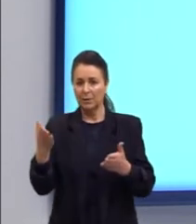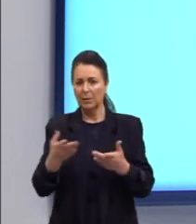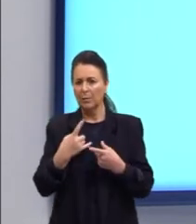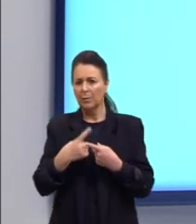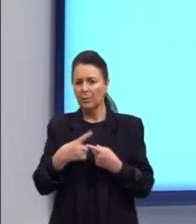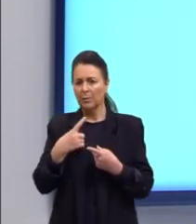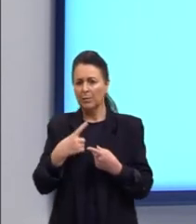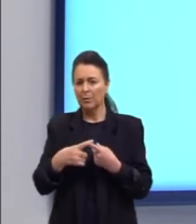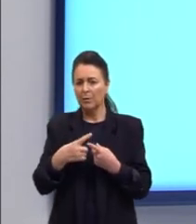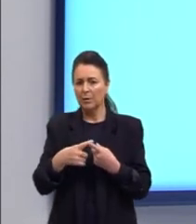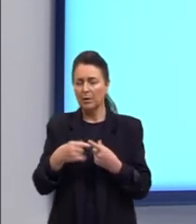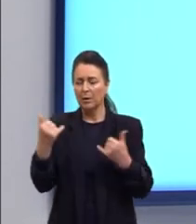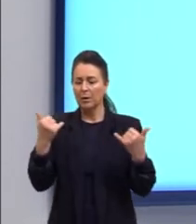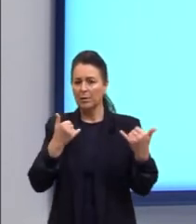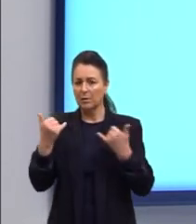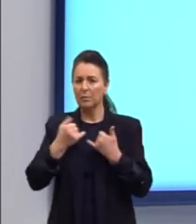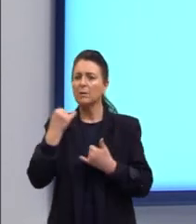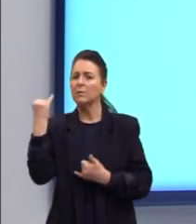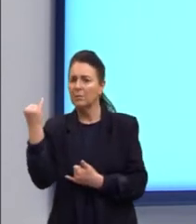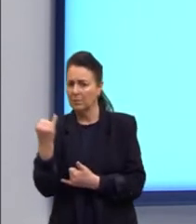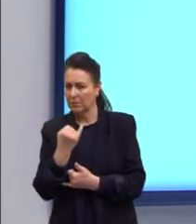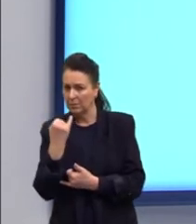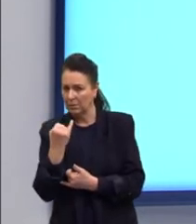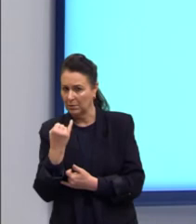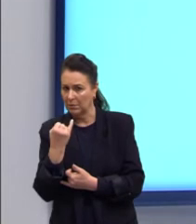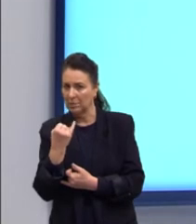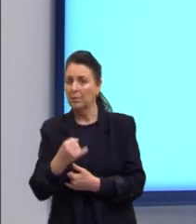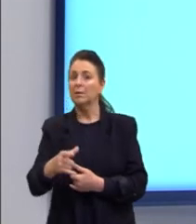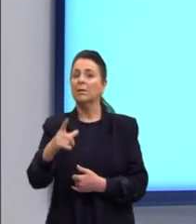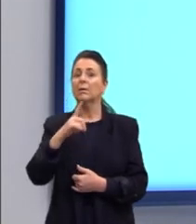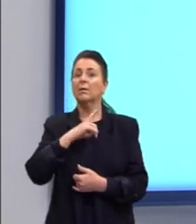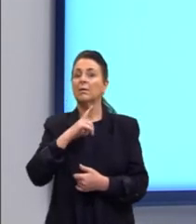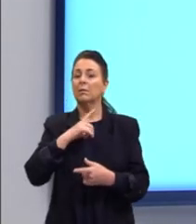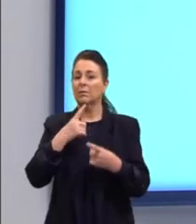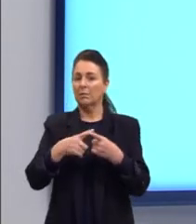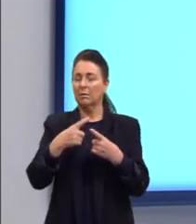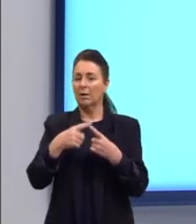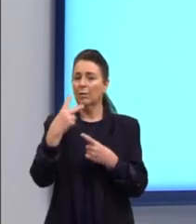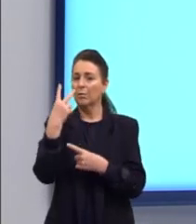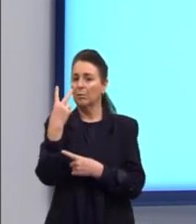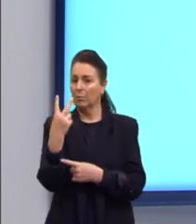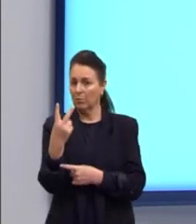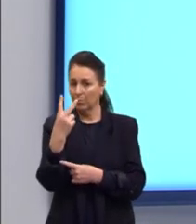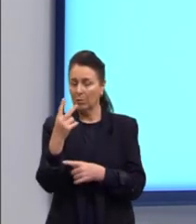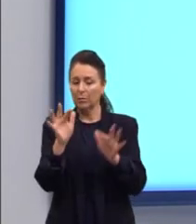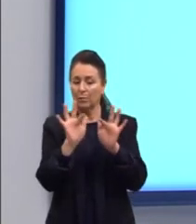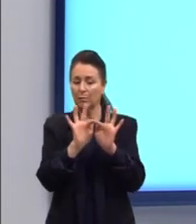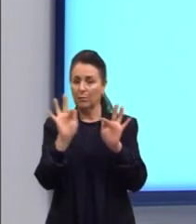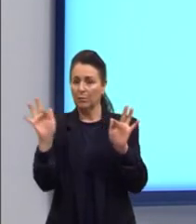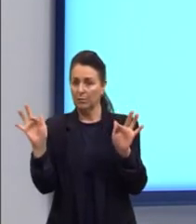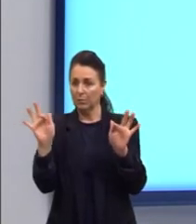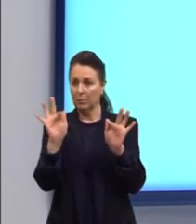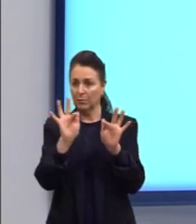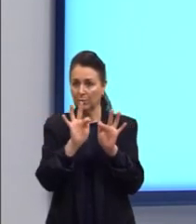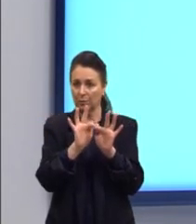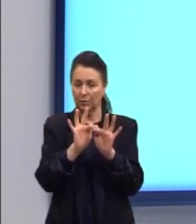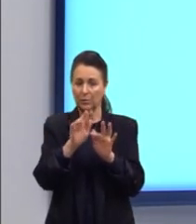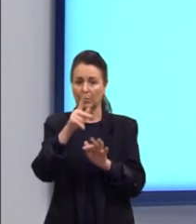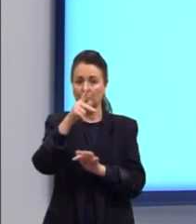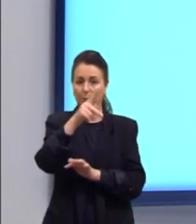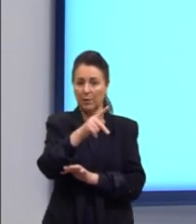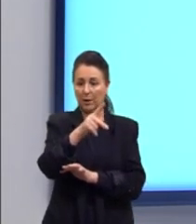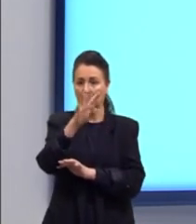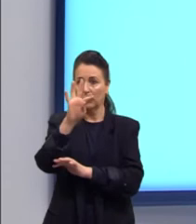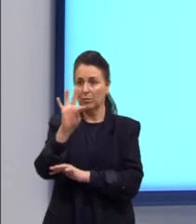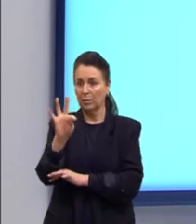que eu considerei essas informações porque nós tínhamos duas possíveis né funções para p de t